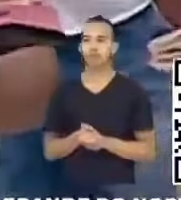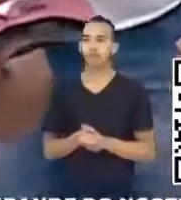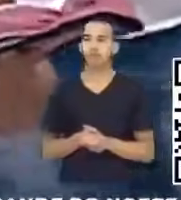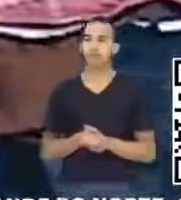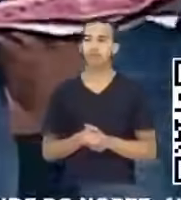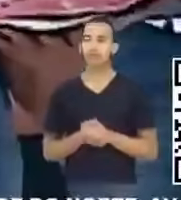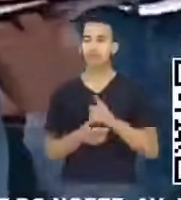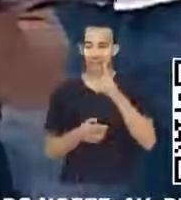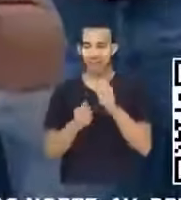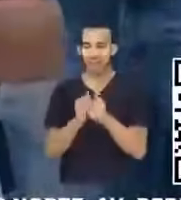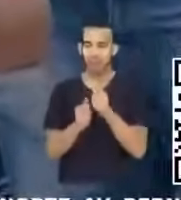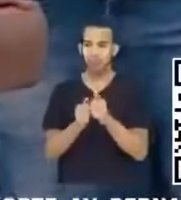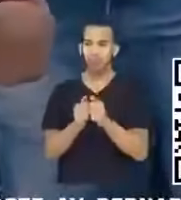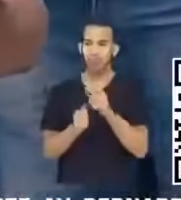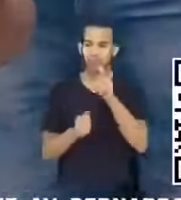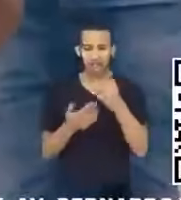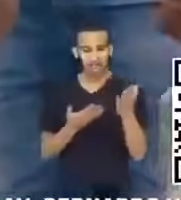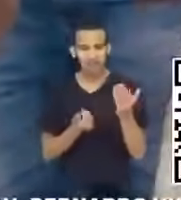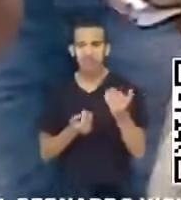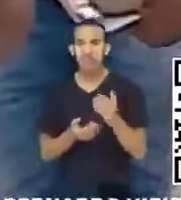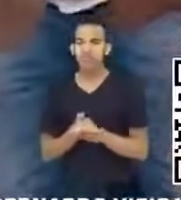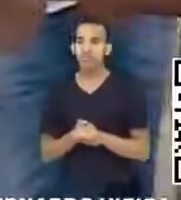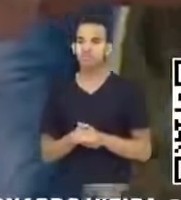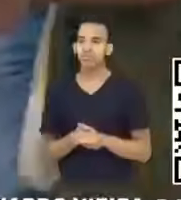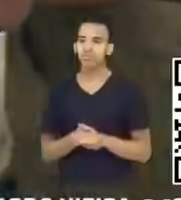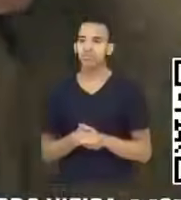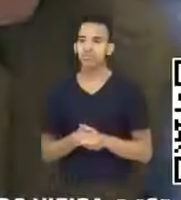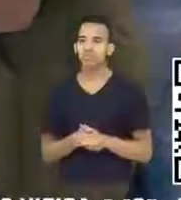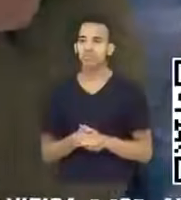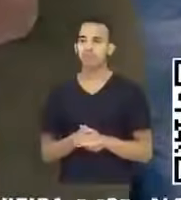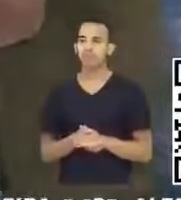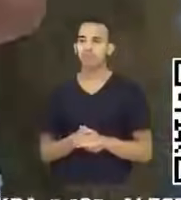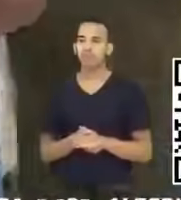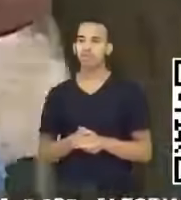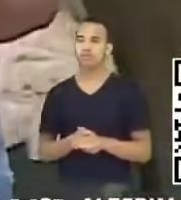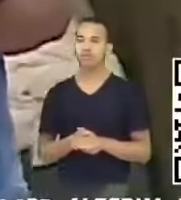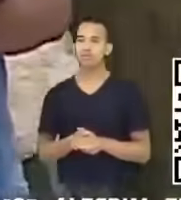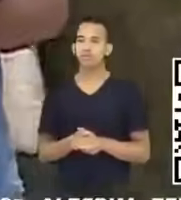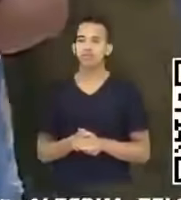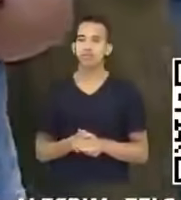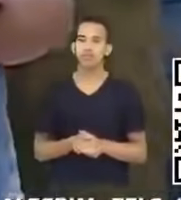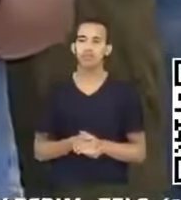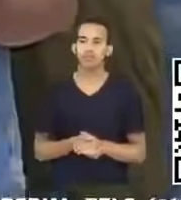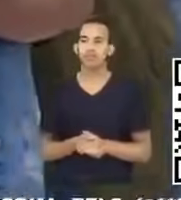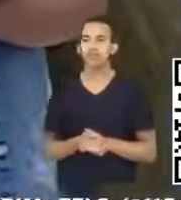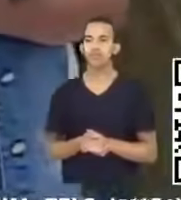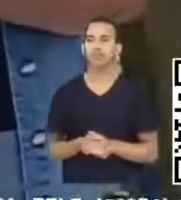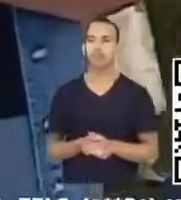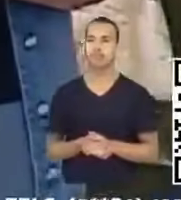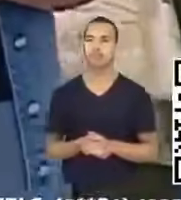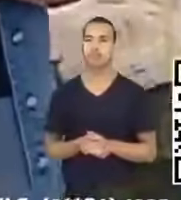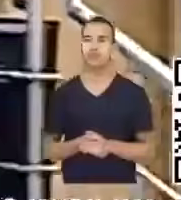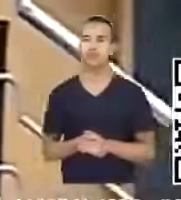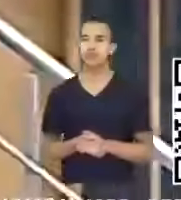jogador é um jovem jogador eu tô perguntando pastor Bom Jesus de novo